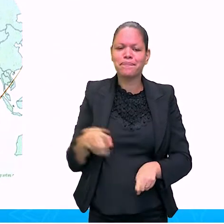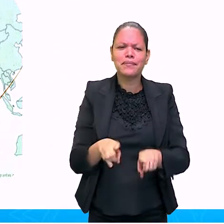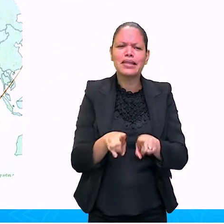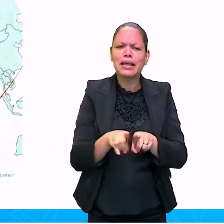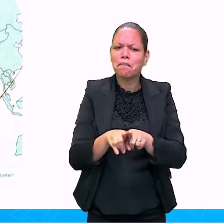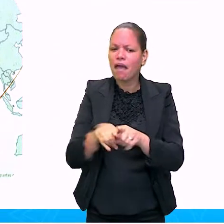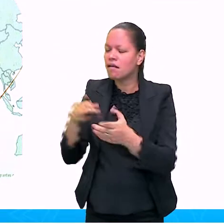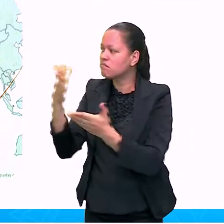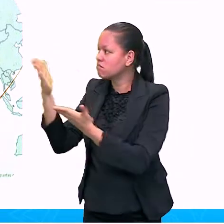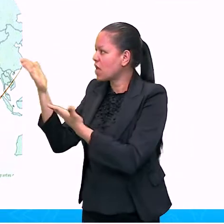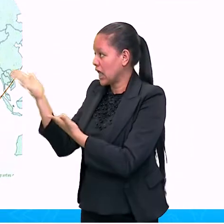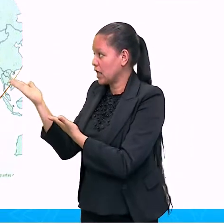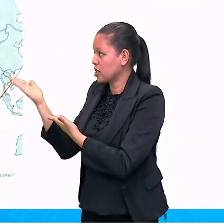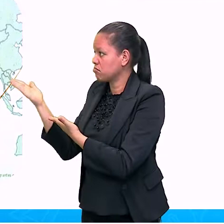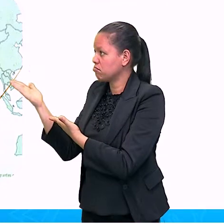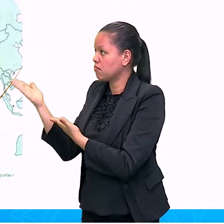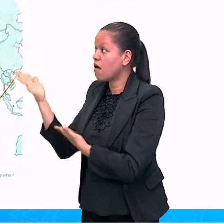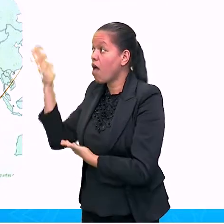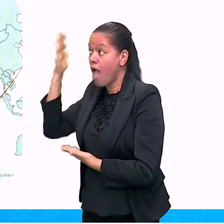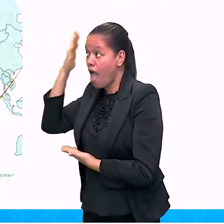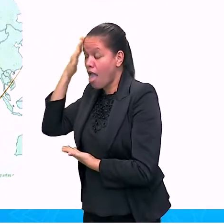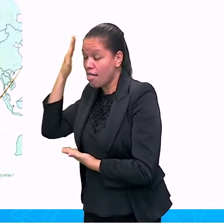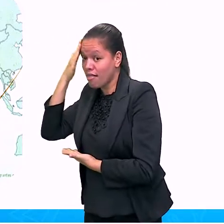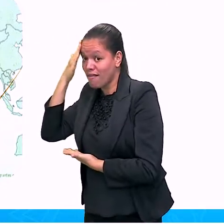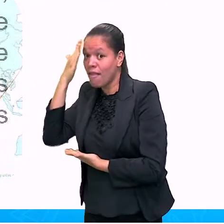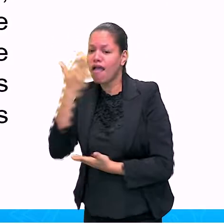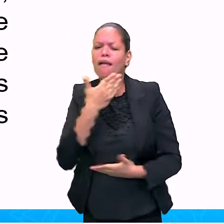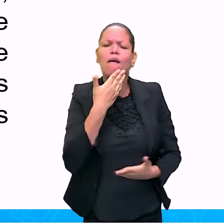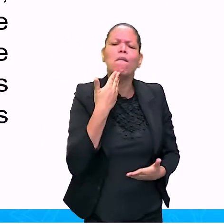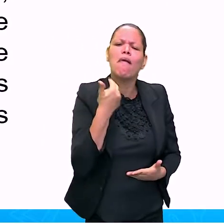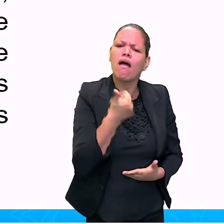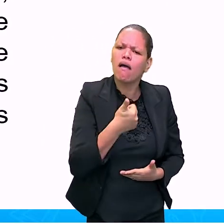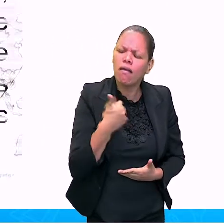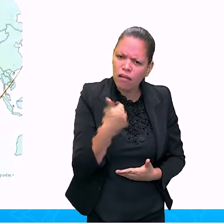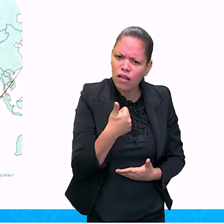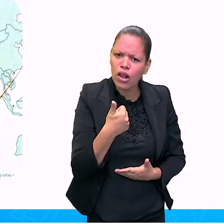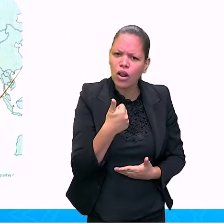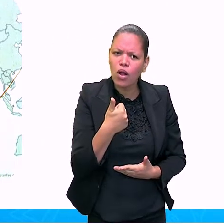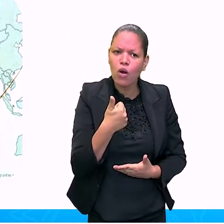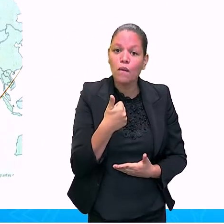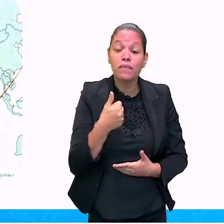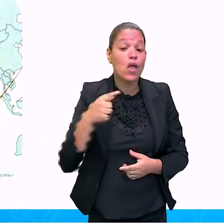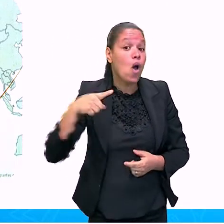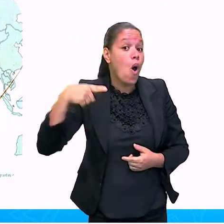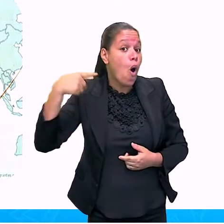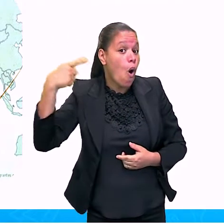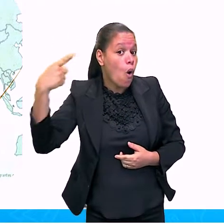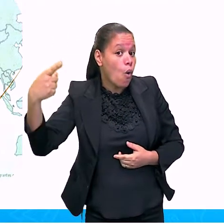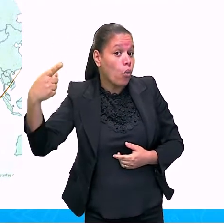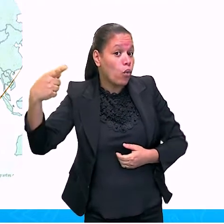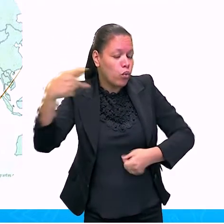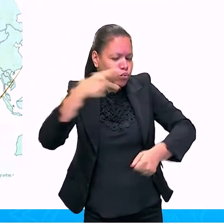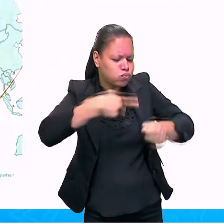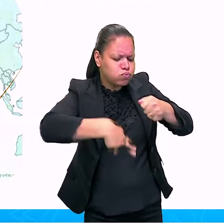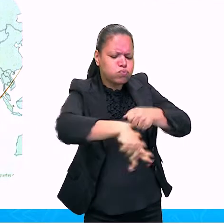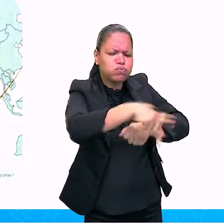seria esse processo migratório. Seria, então, de outras nações vindo para o nosso